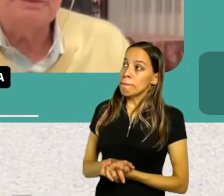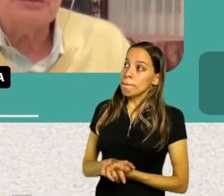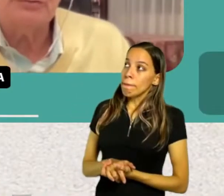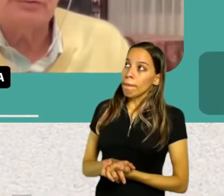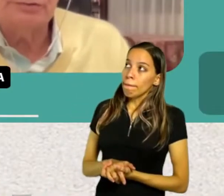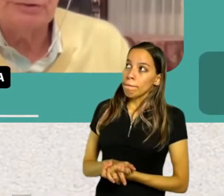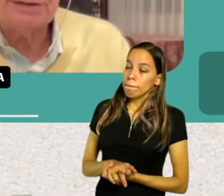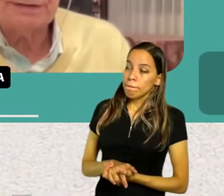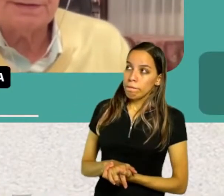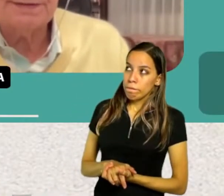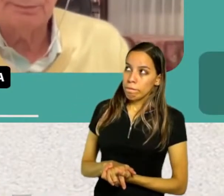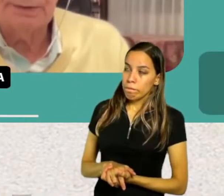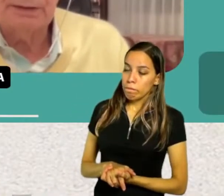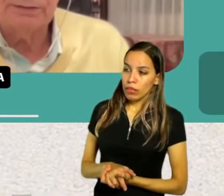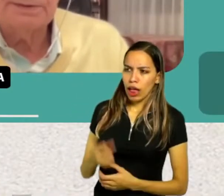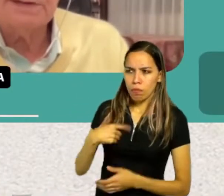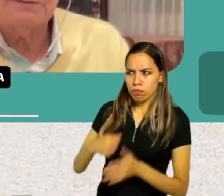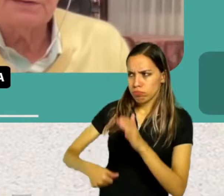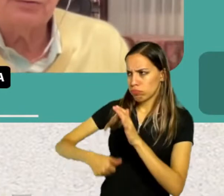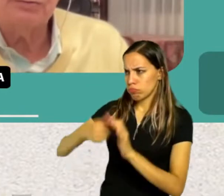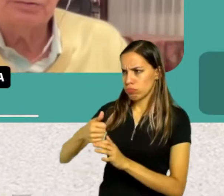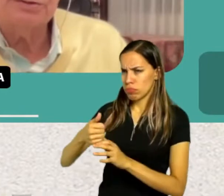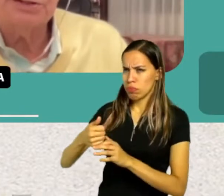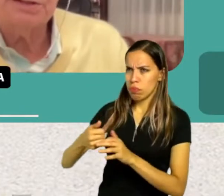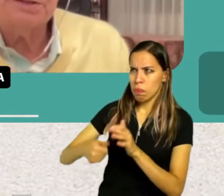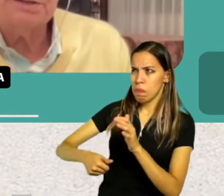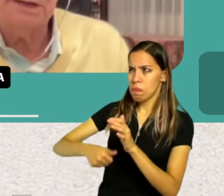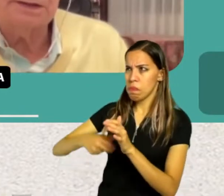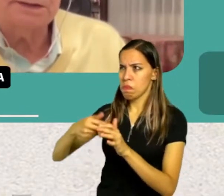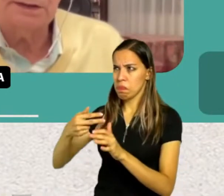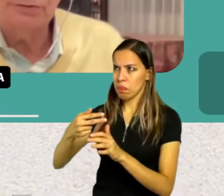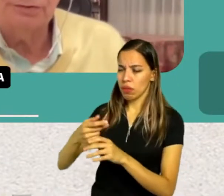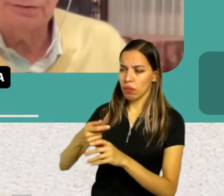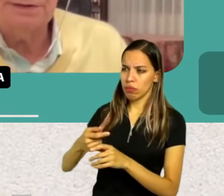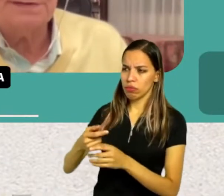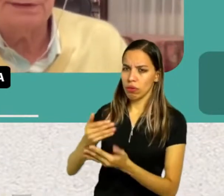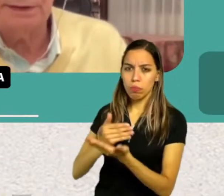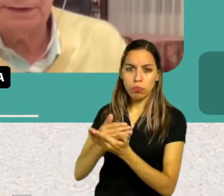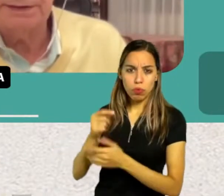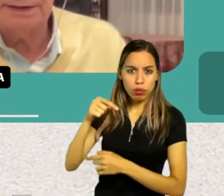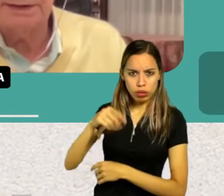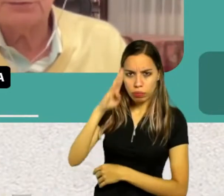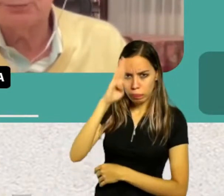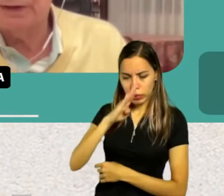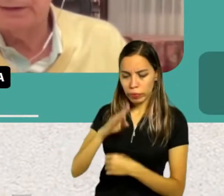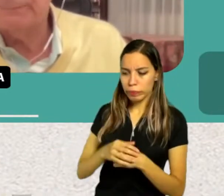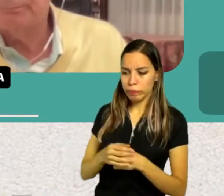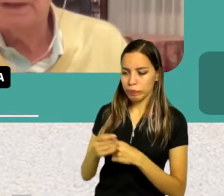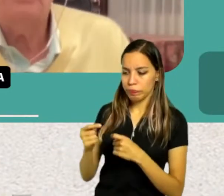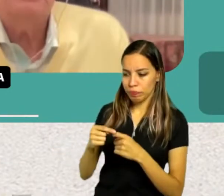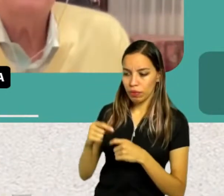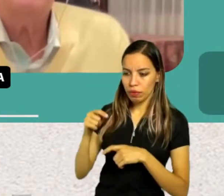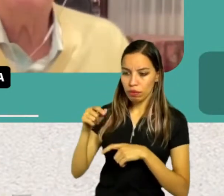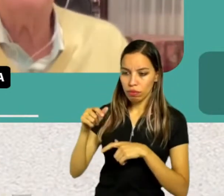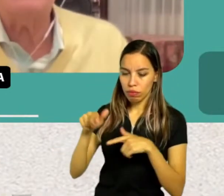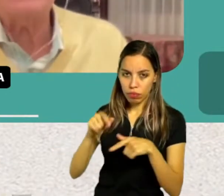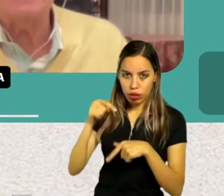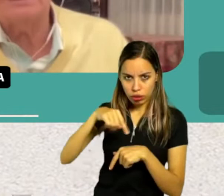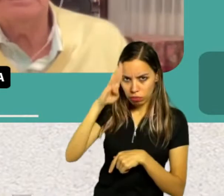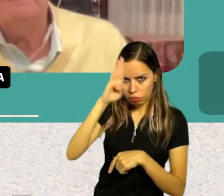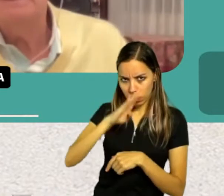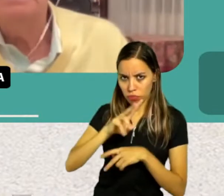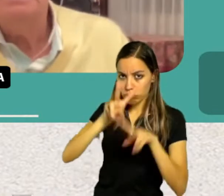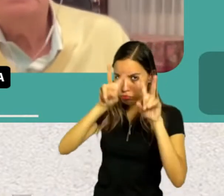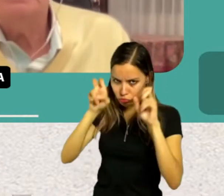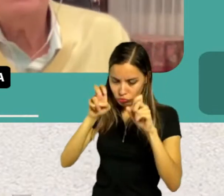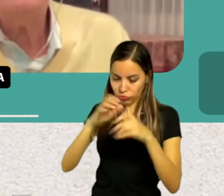dos primeiros oncologistas de São Paulo. Comecei a fazer oncologia, acho que em 72, 73, por aí. A oncologia estava